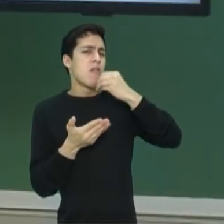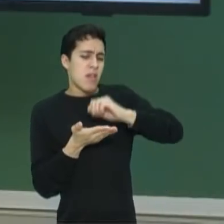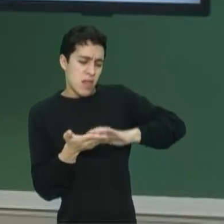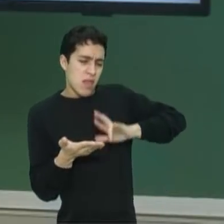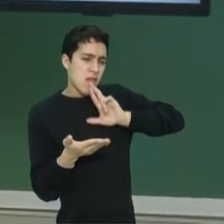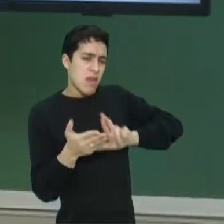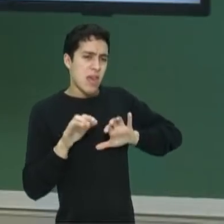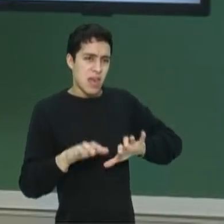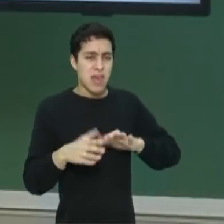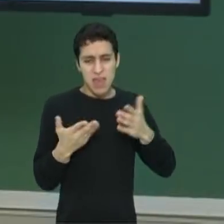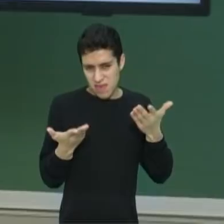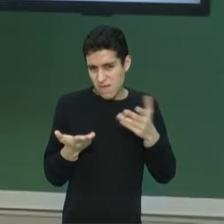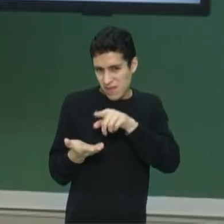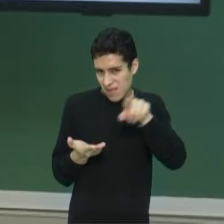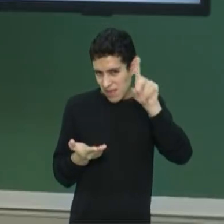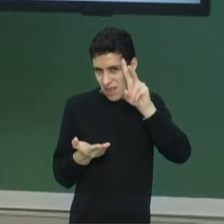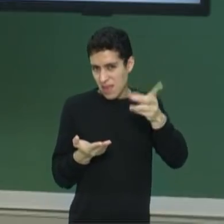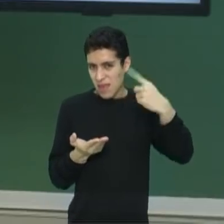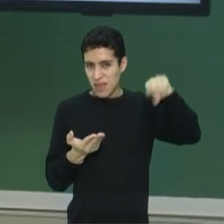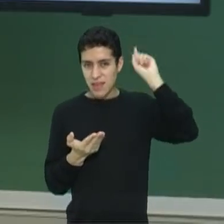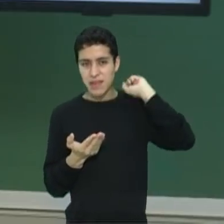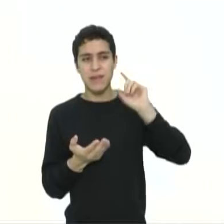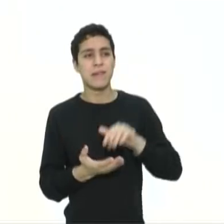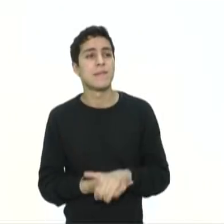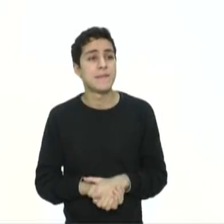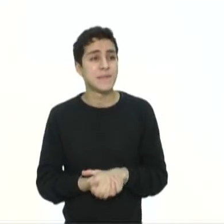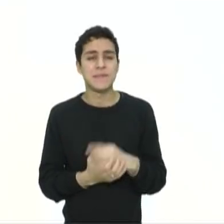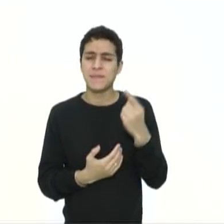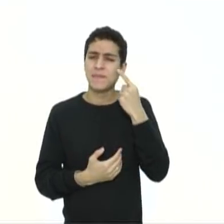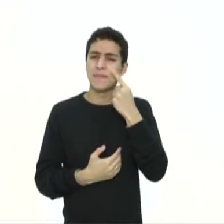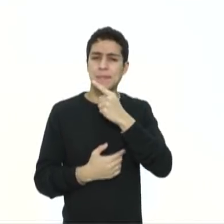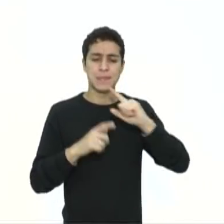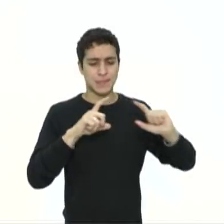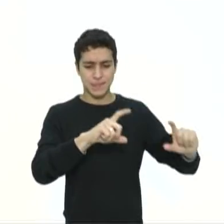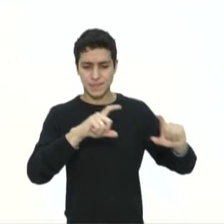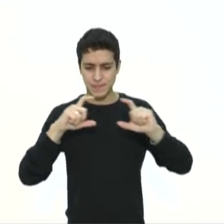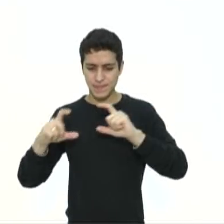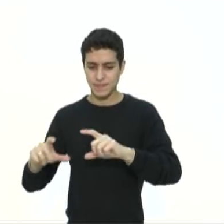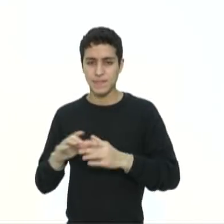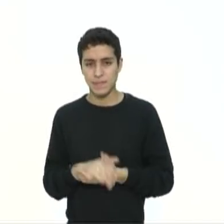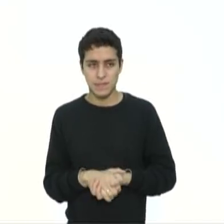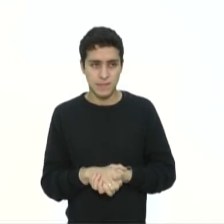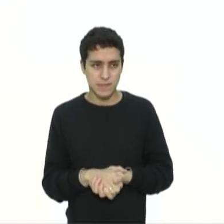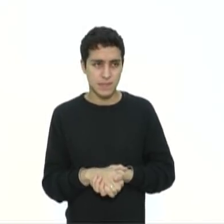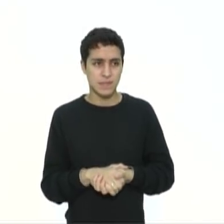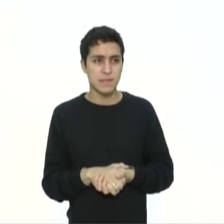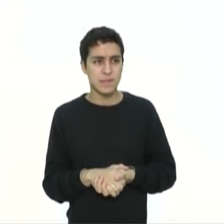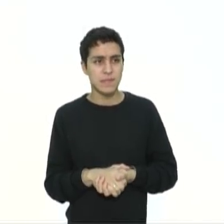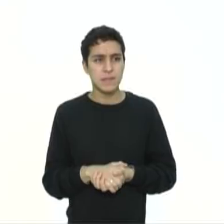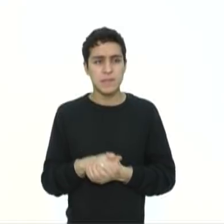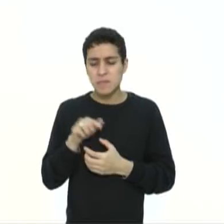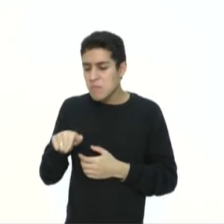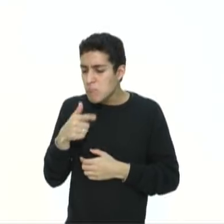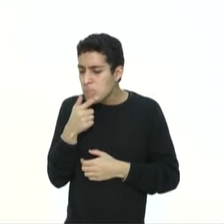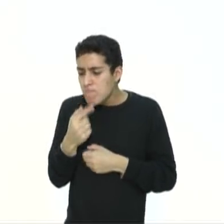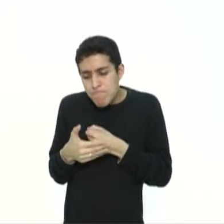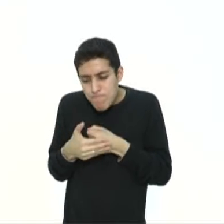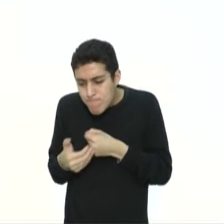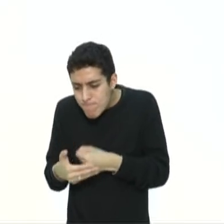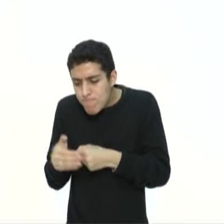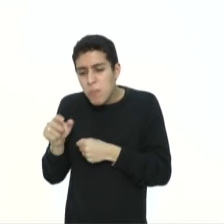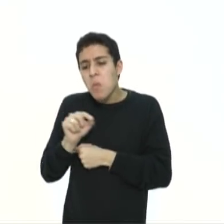exercícios assim, vocês se lembram? Vamos ler aqui essa tirinha. Jaiminho foi mimado pelas